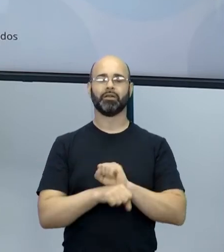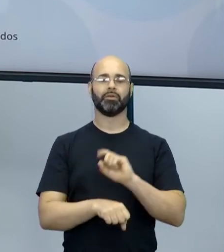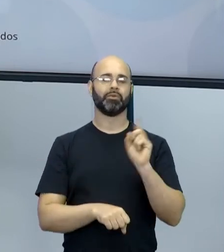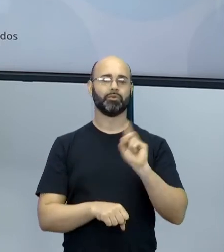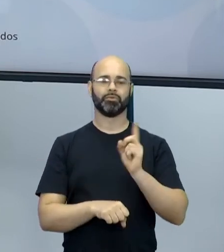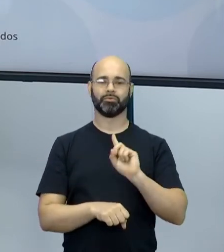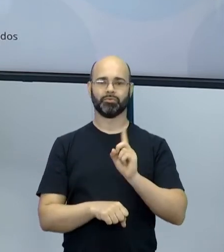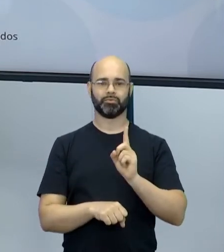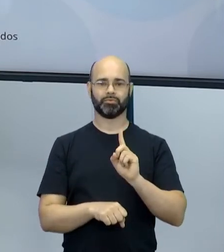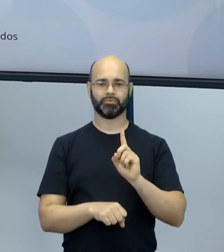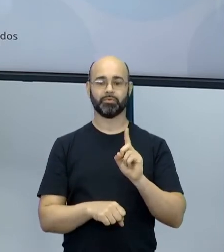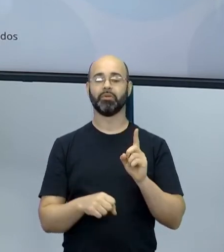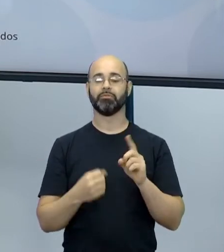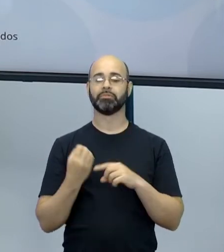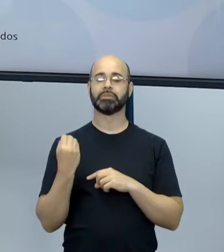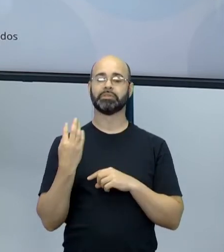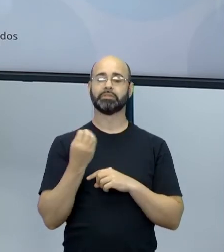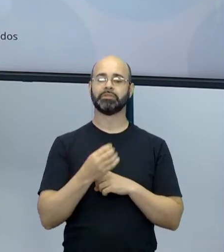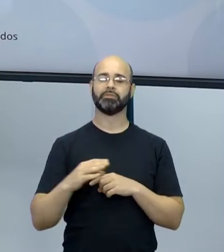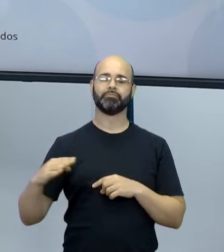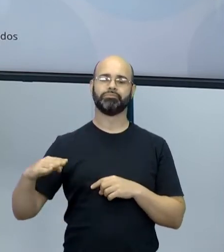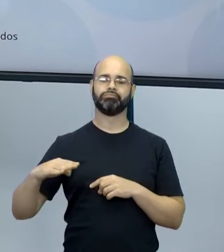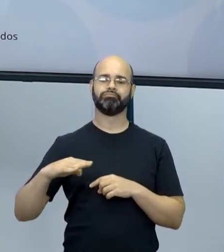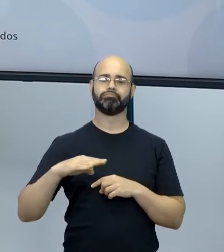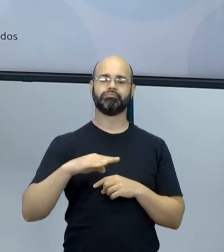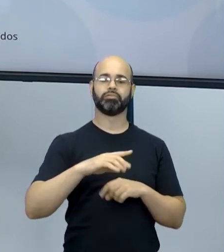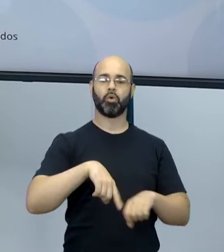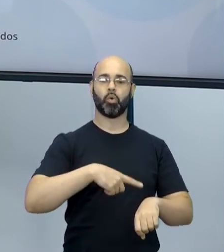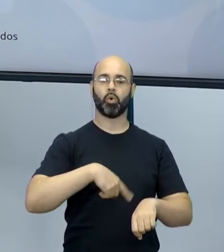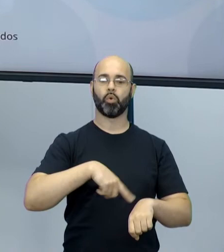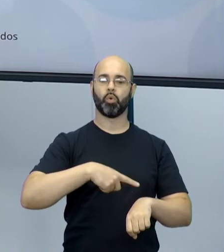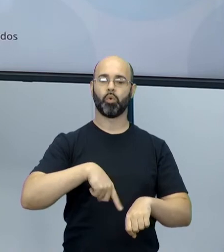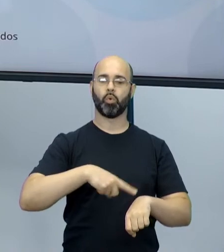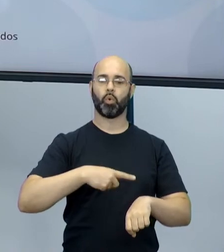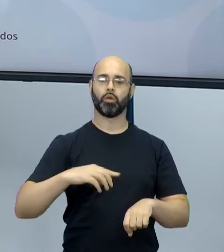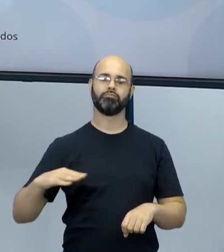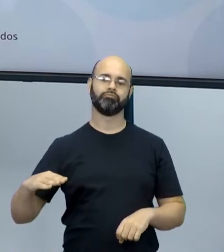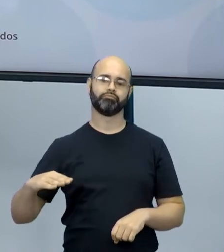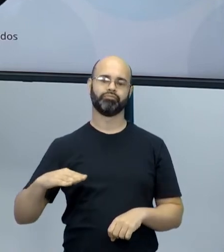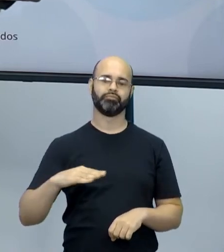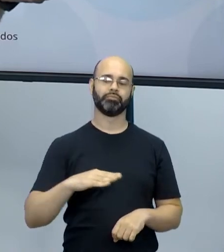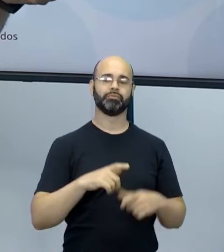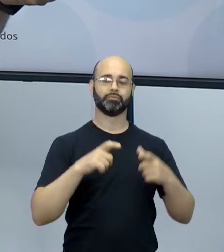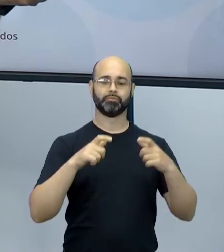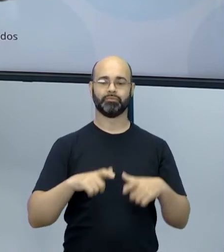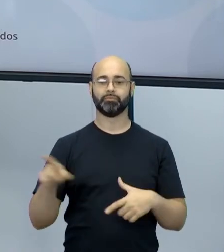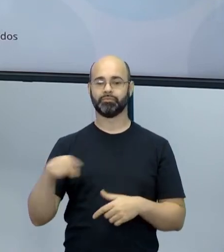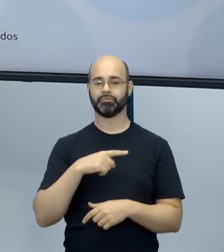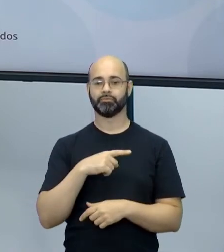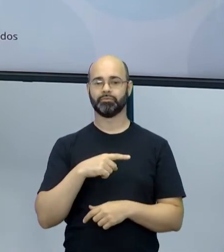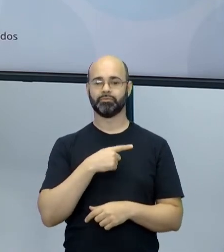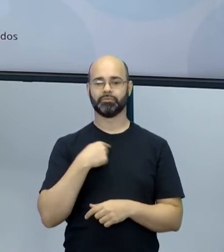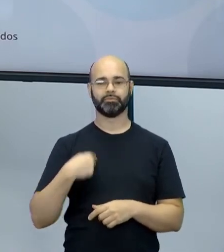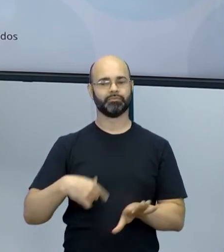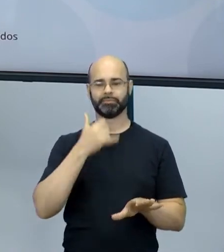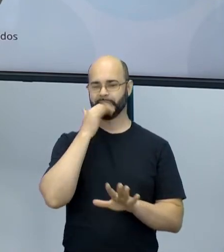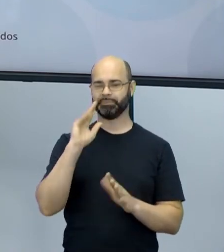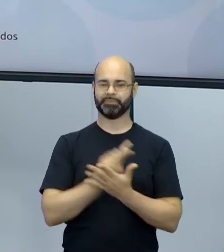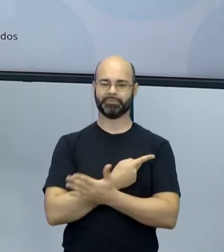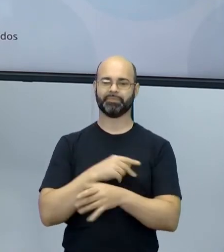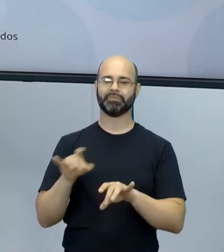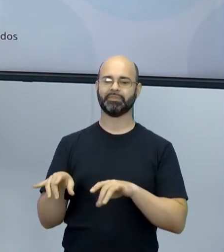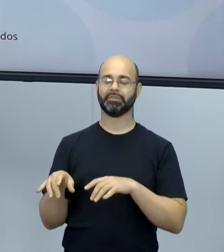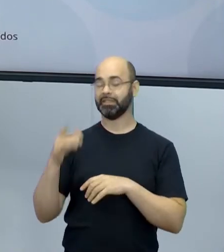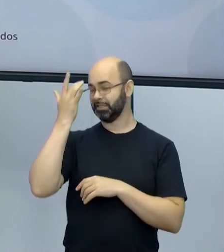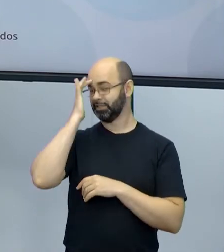trem viaja durante várias horas sem parar. E sai de um lugar da China e vai para... da Índia. E vai para o